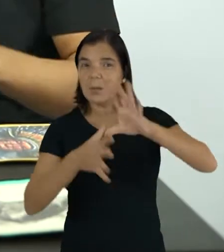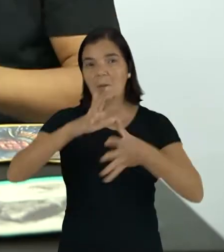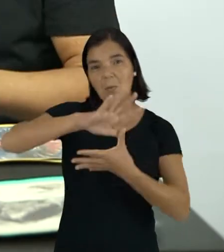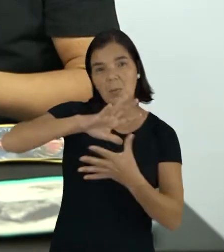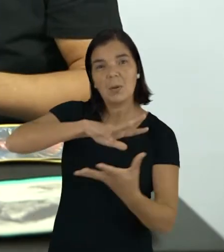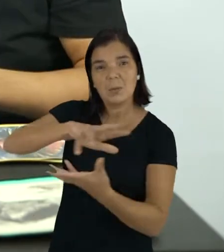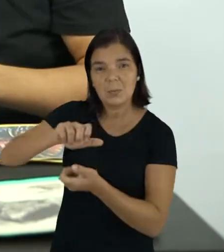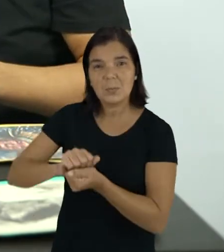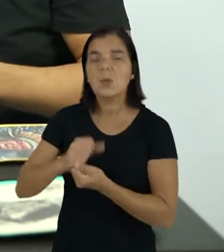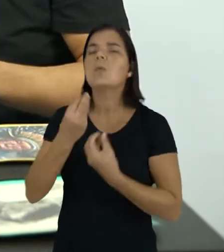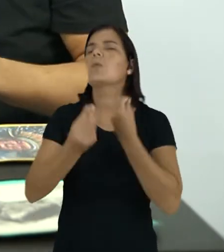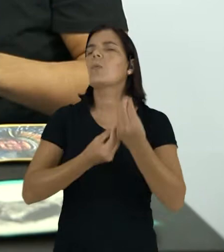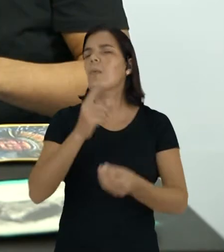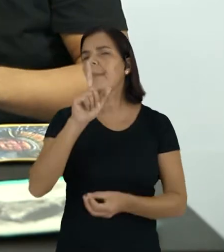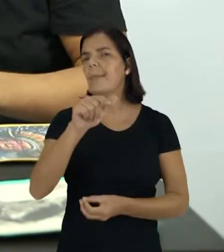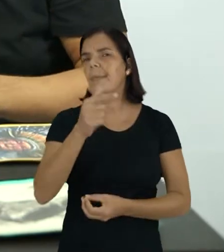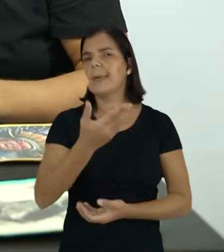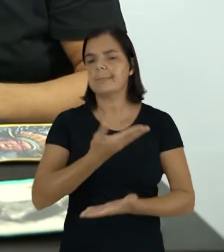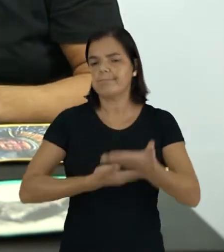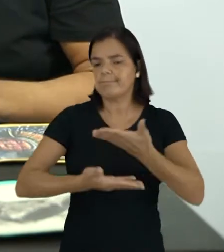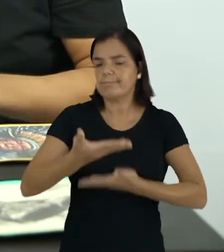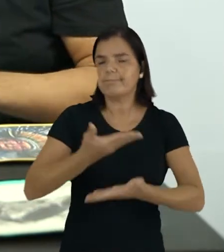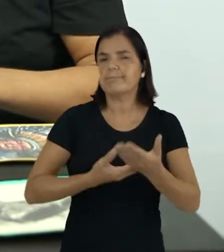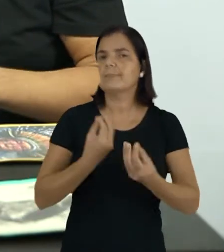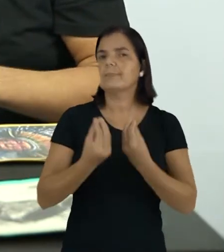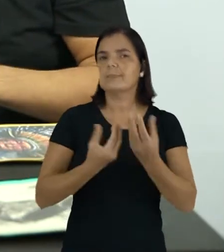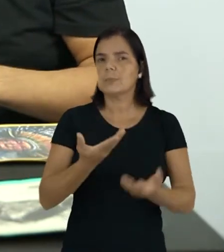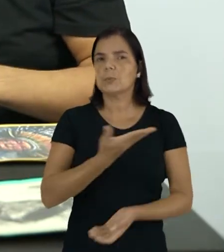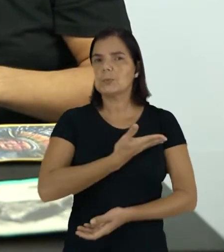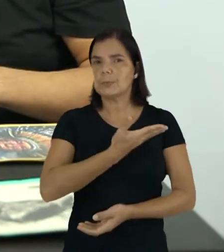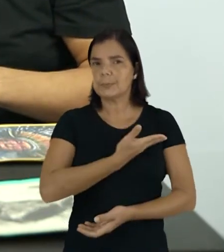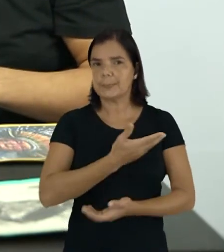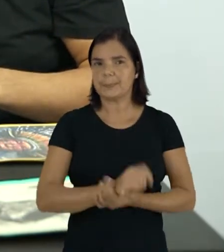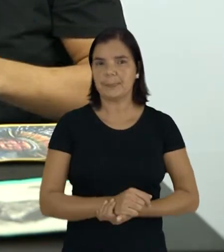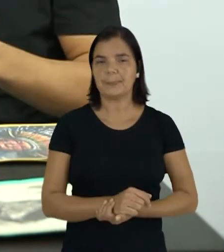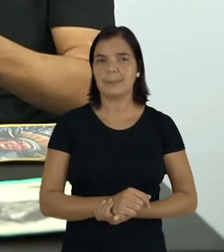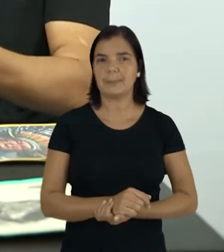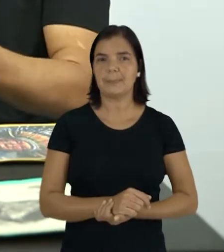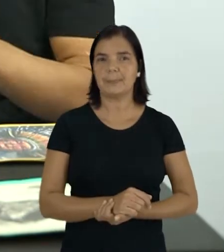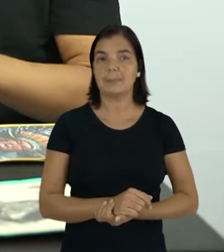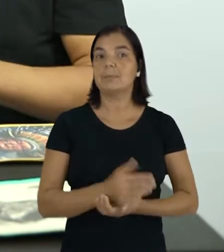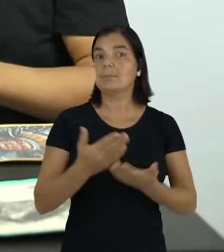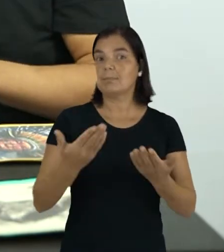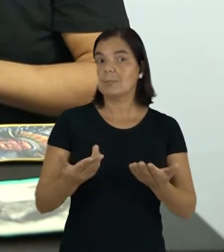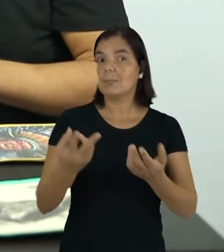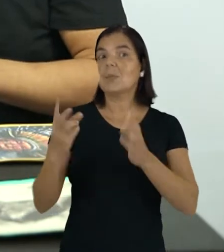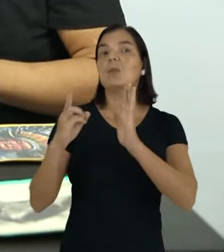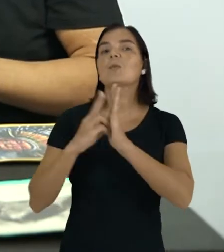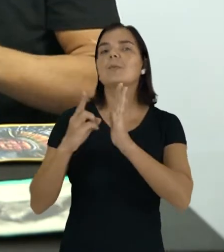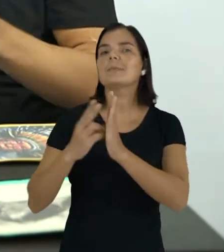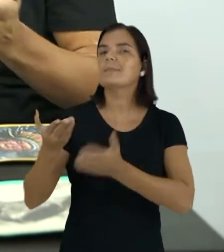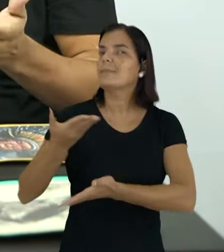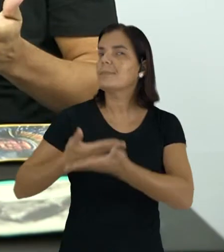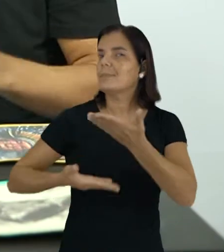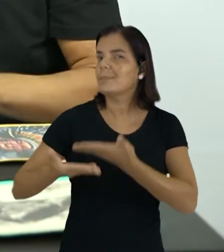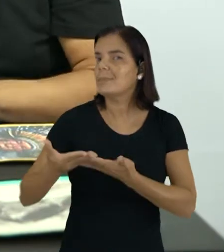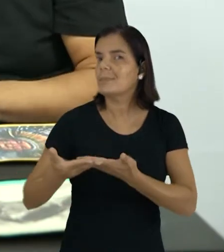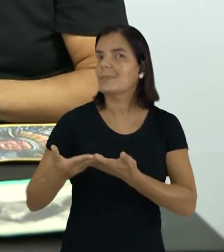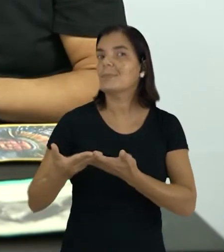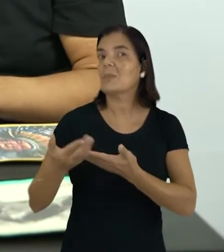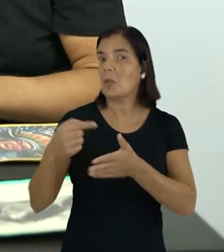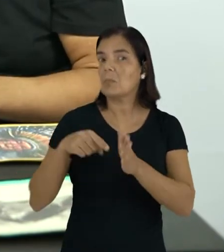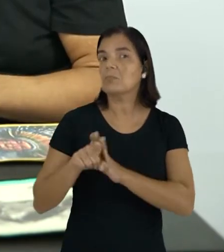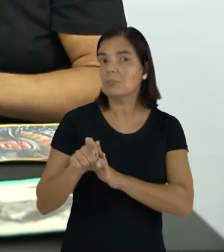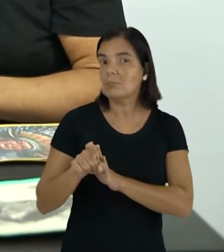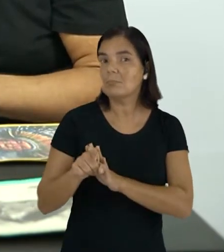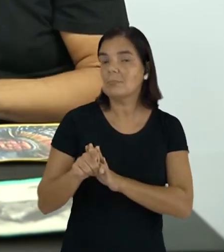era a relação? Como tem sido a relação com os colegas? Como os indígenas se relacionavam? Esse é um